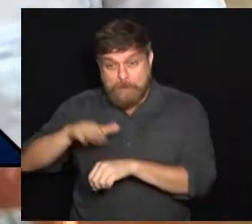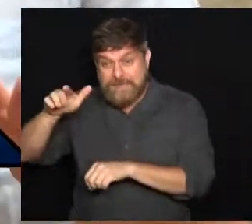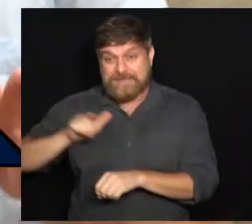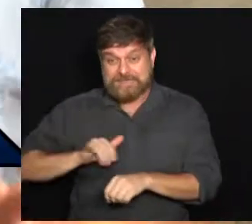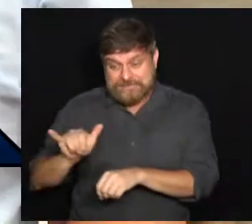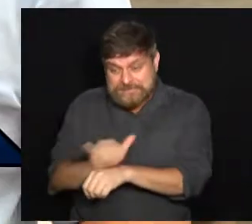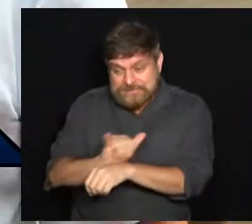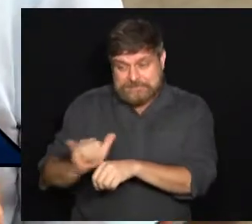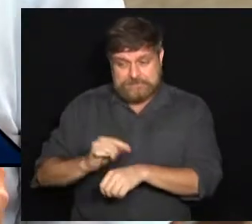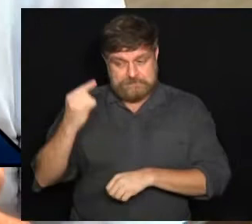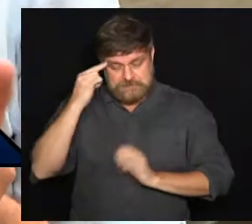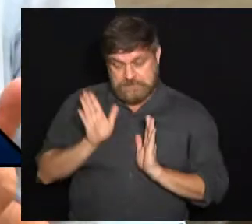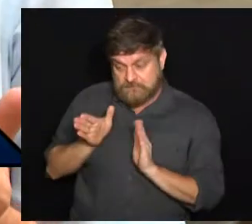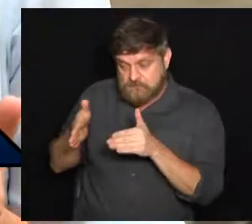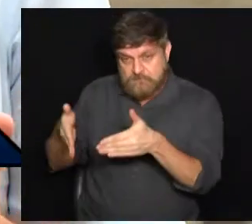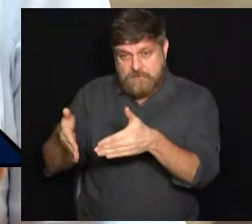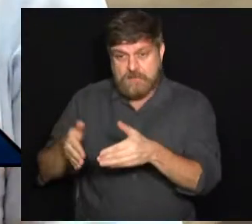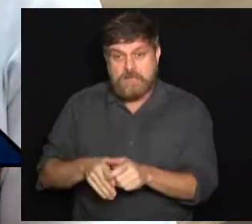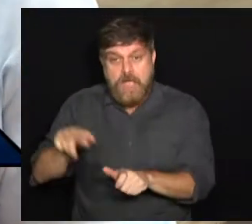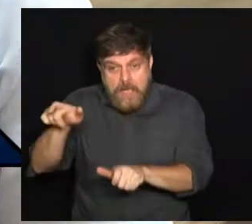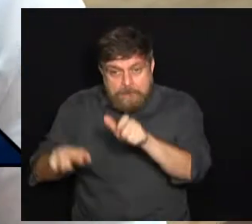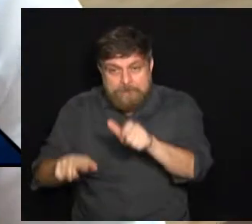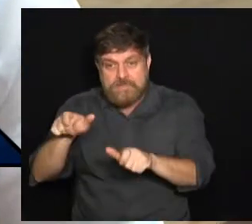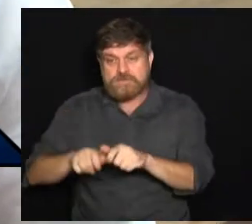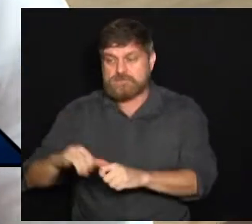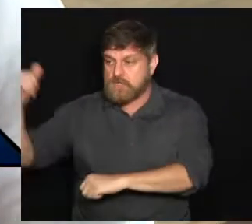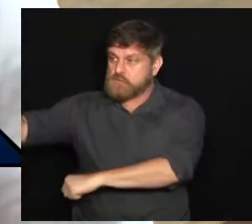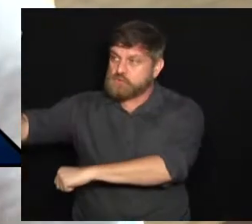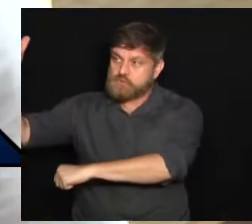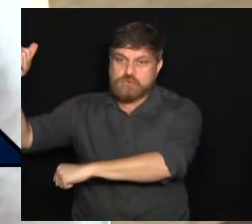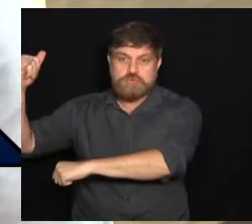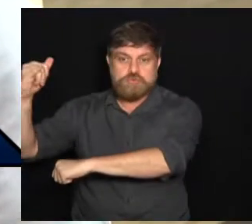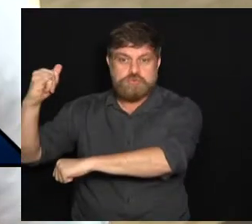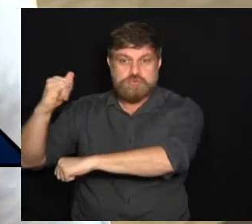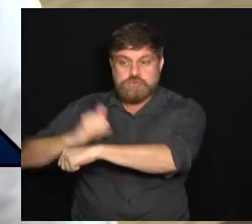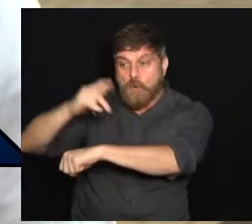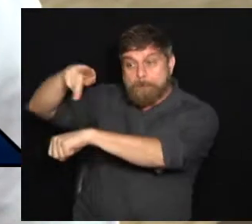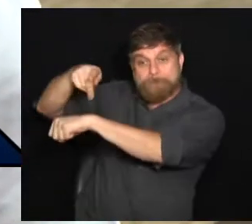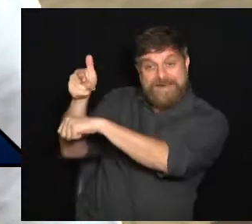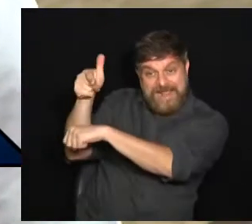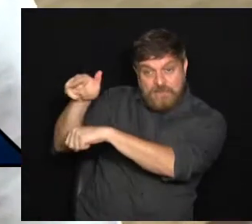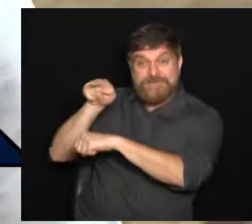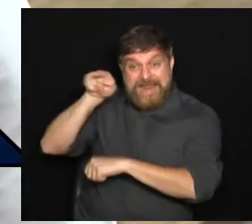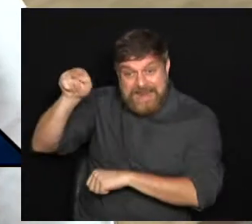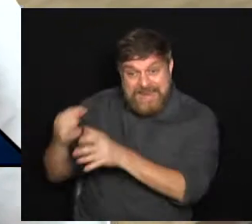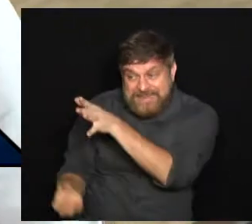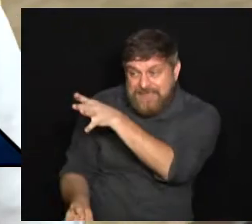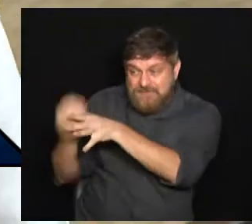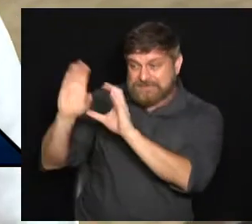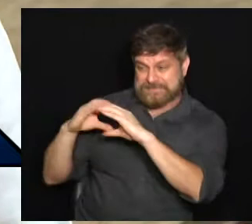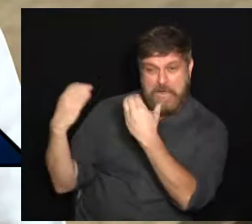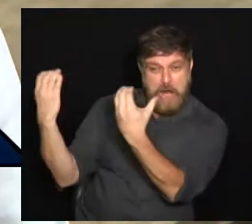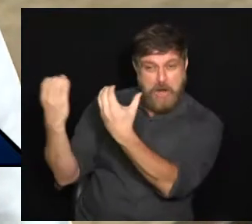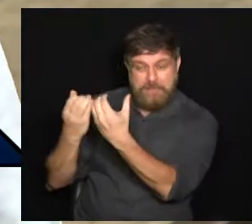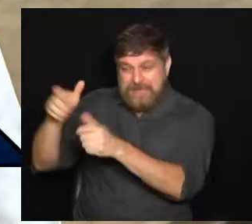medidas pensadas para esses grupos, que são as pessoas que chegaram de viagens internacionais em locais onde há transmissão comunitária do vírus, o que hoje basicamente é qualquer lugar